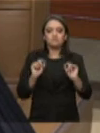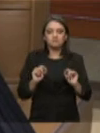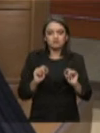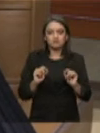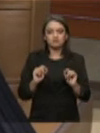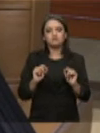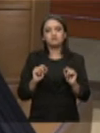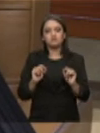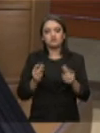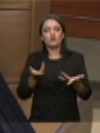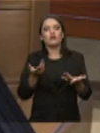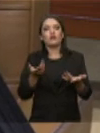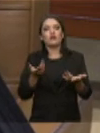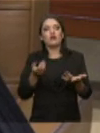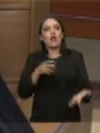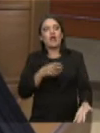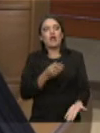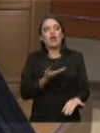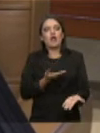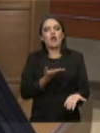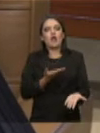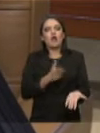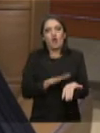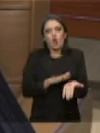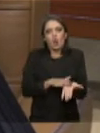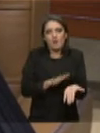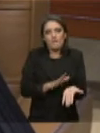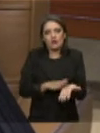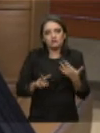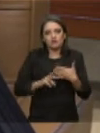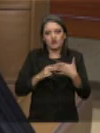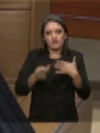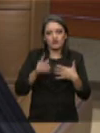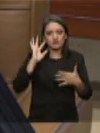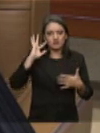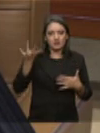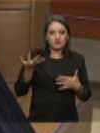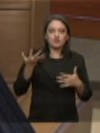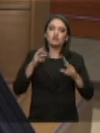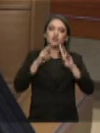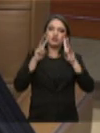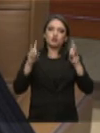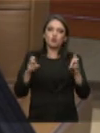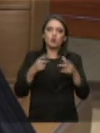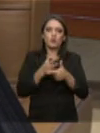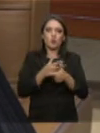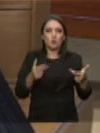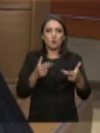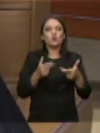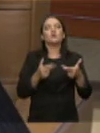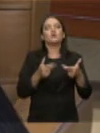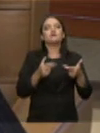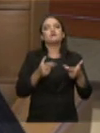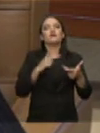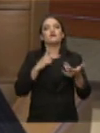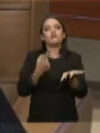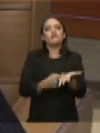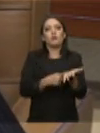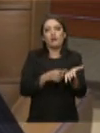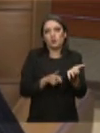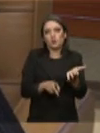execução de efeitos futuros da sentença proferida em caso concreto sobre relações jurídicas de trato continuado. Que aqui é o